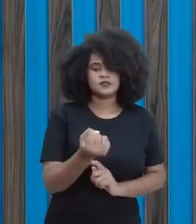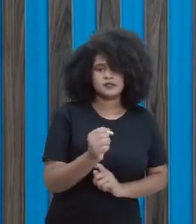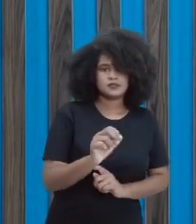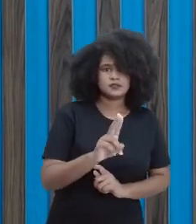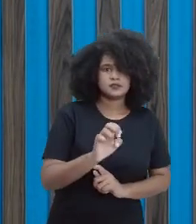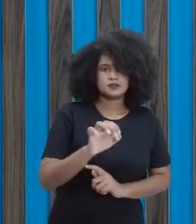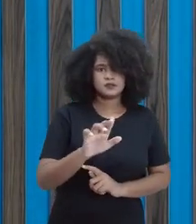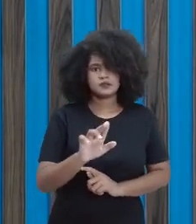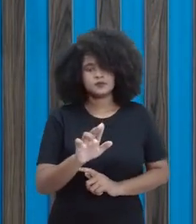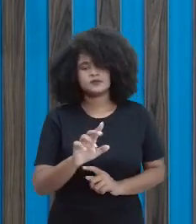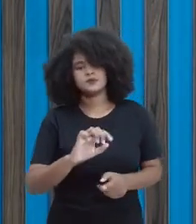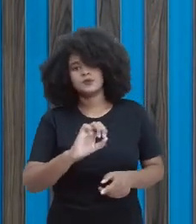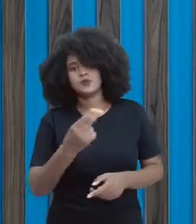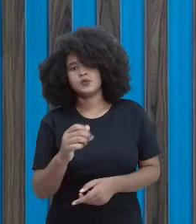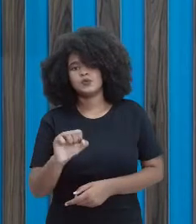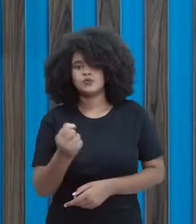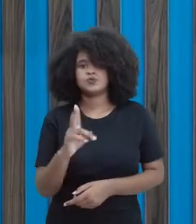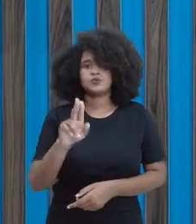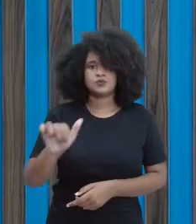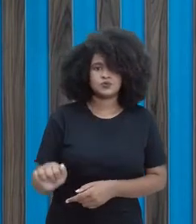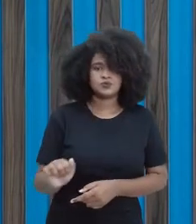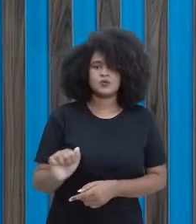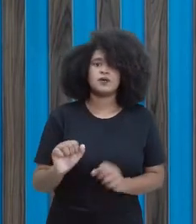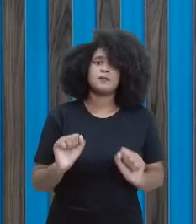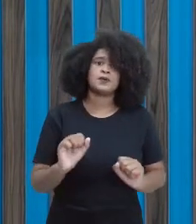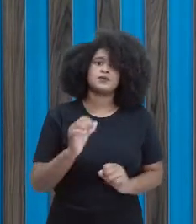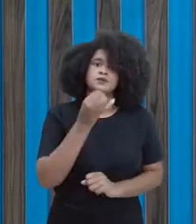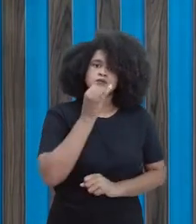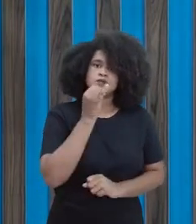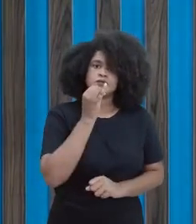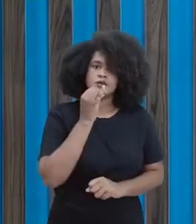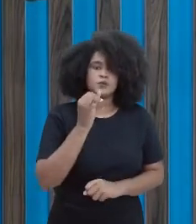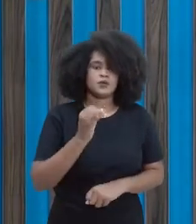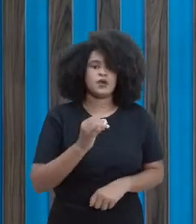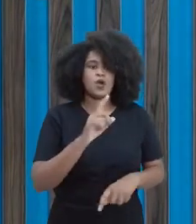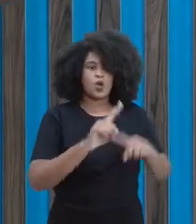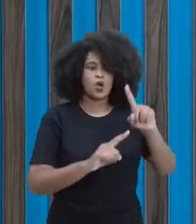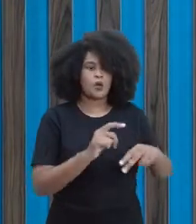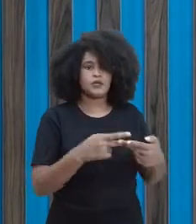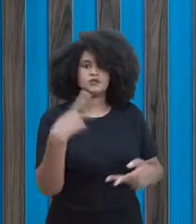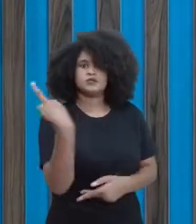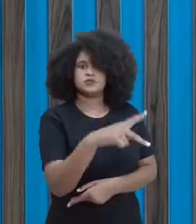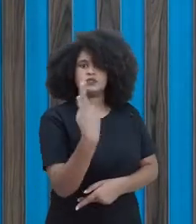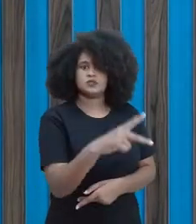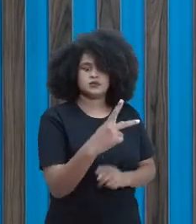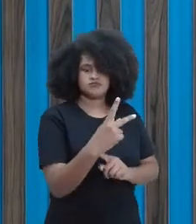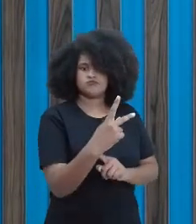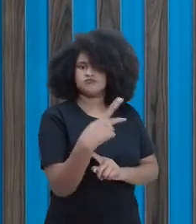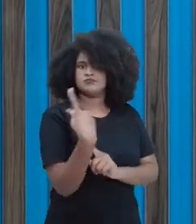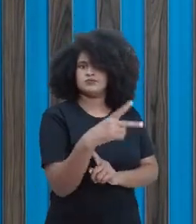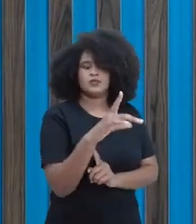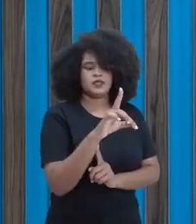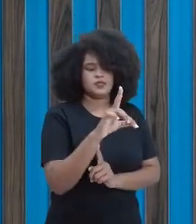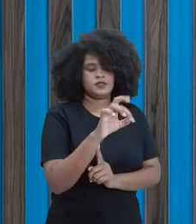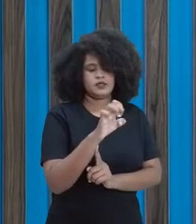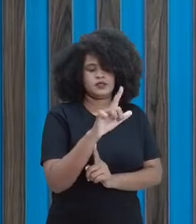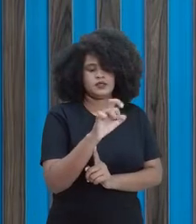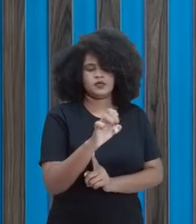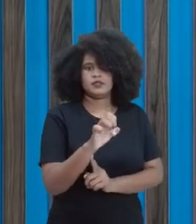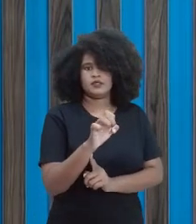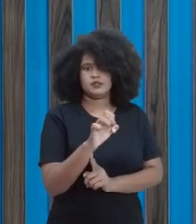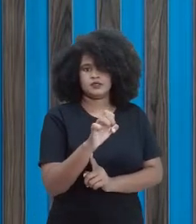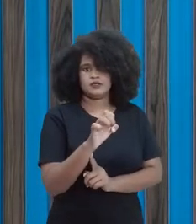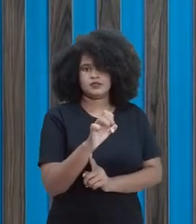pode ser o ou a, o objeto dele, ou seja, o alguma coisa dele,